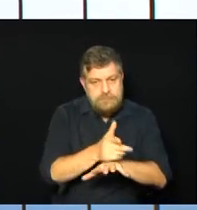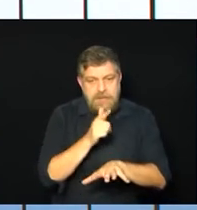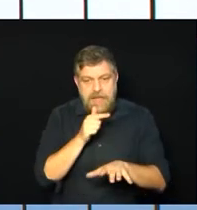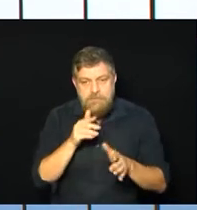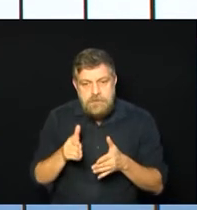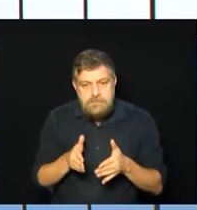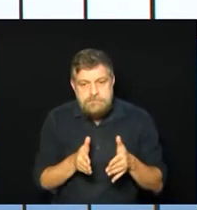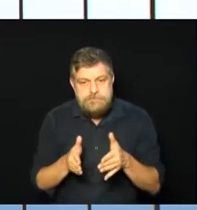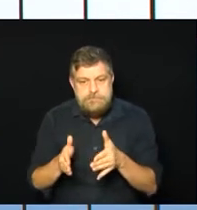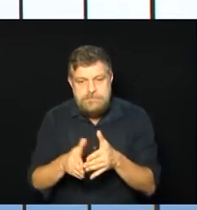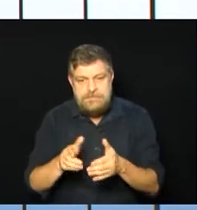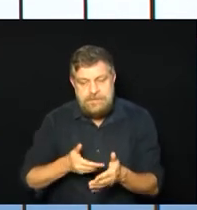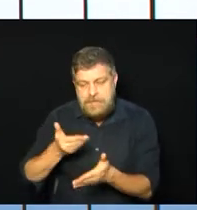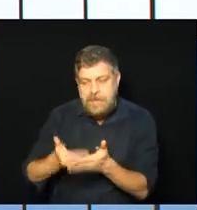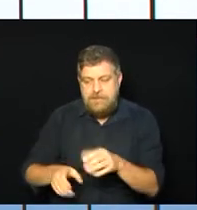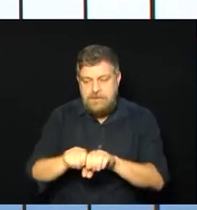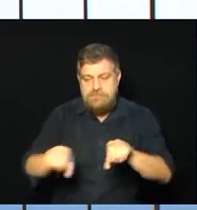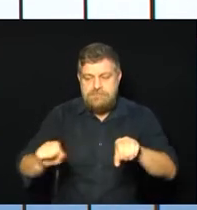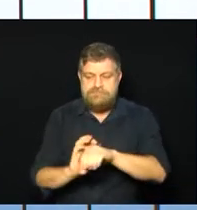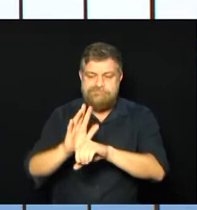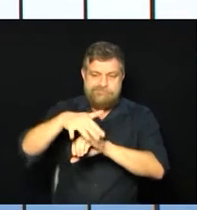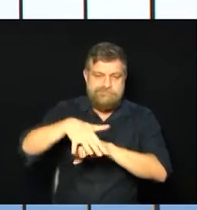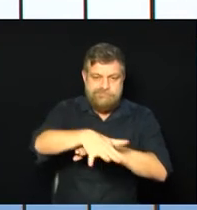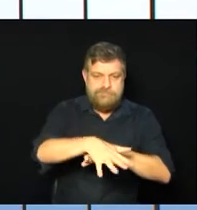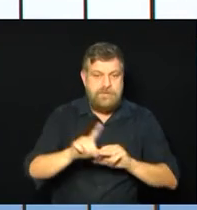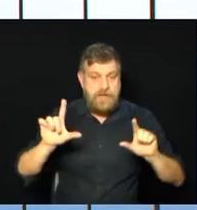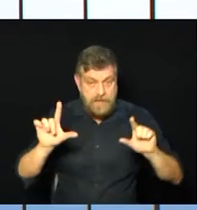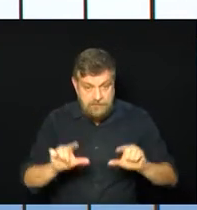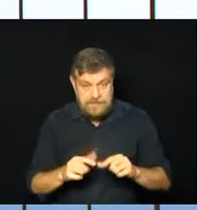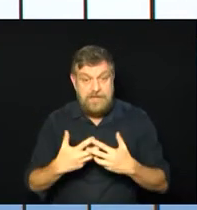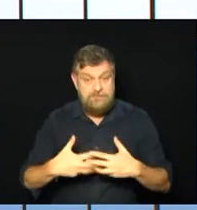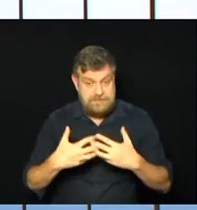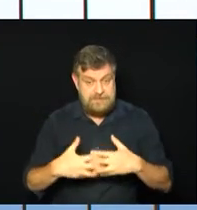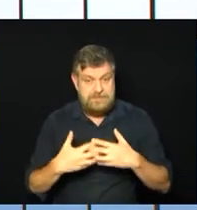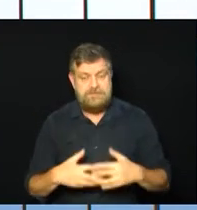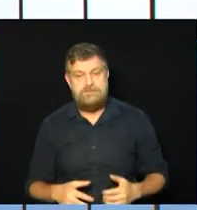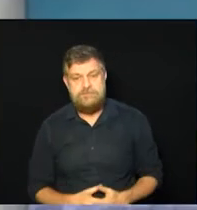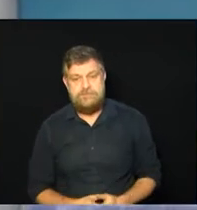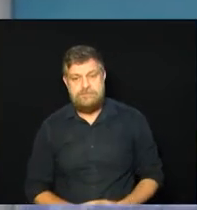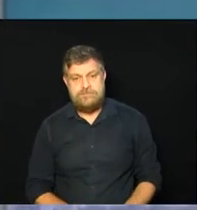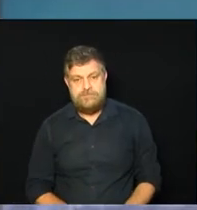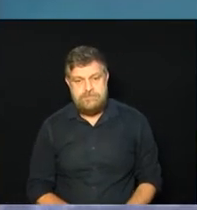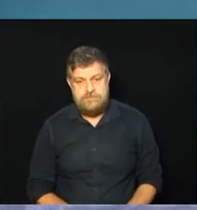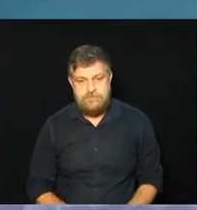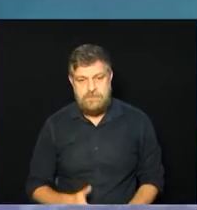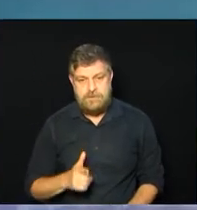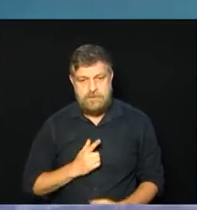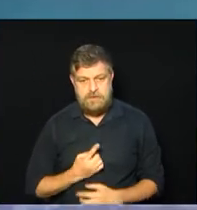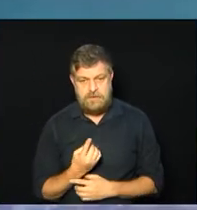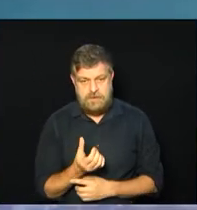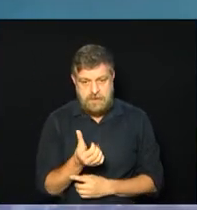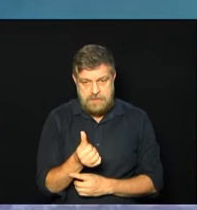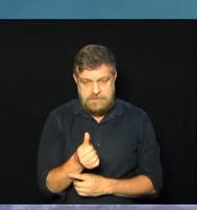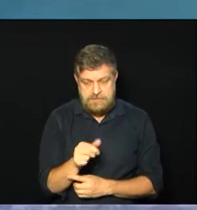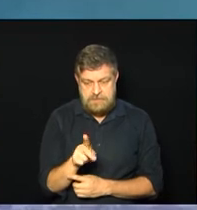reduzir as perdas operacionais e gerar maior eficiência. Cerca de 16 quilômetros,